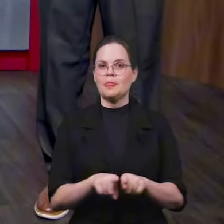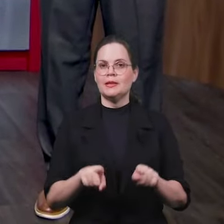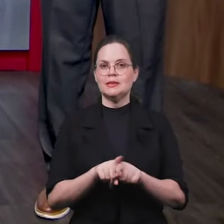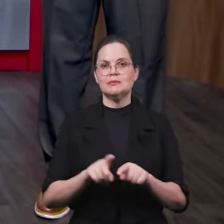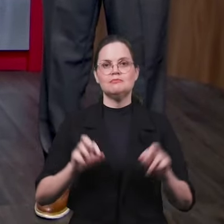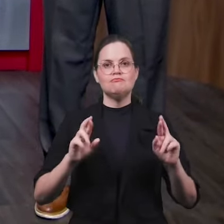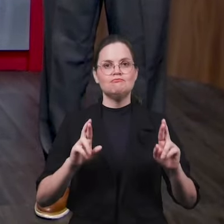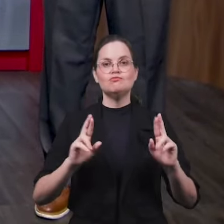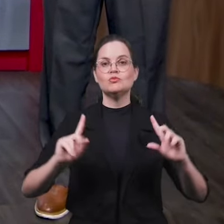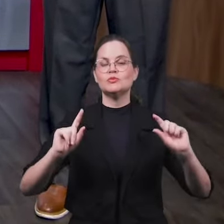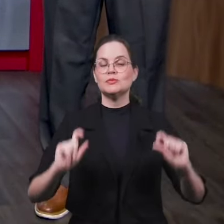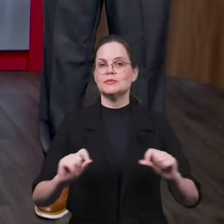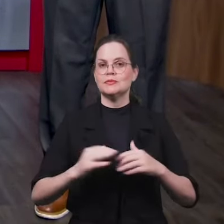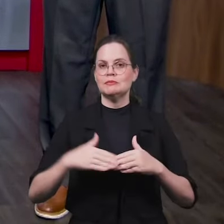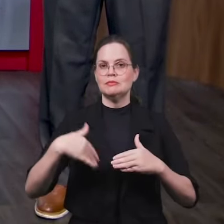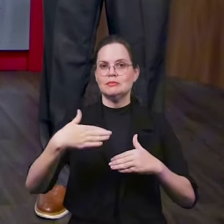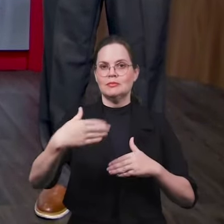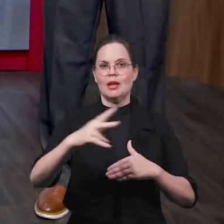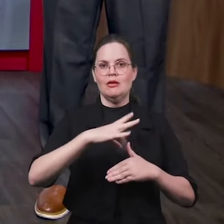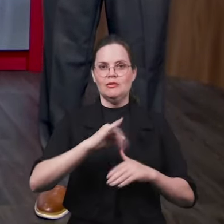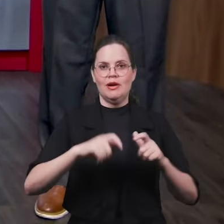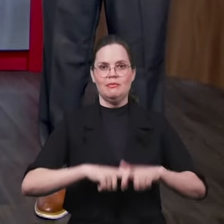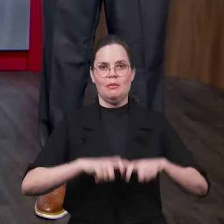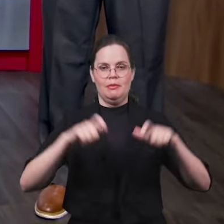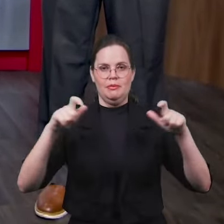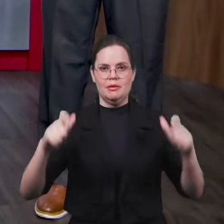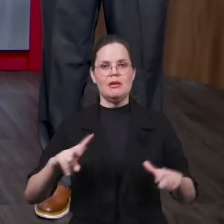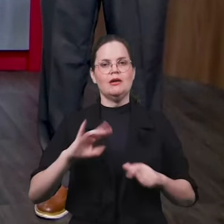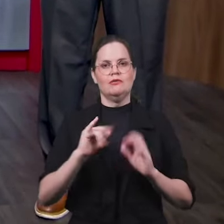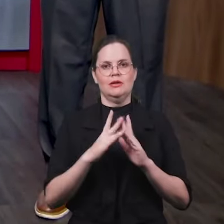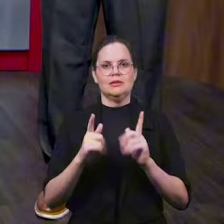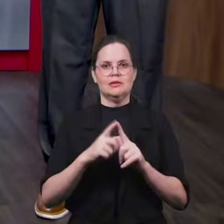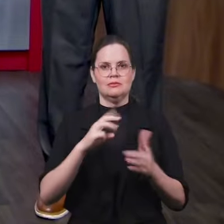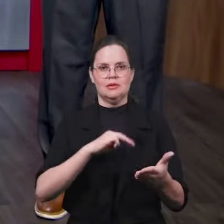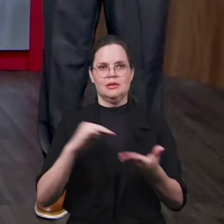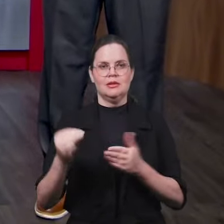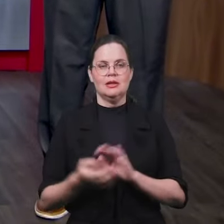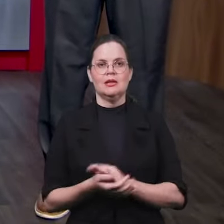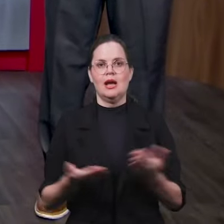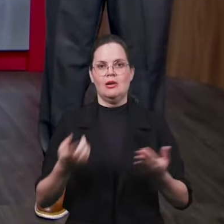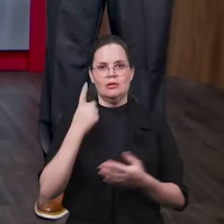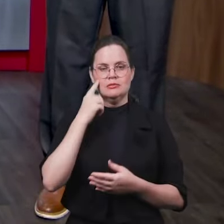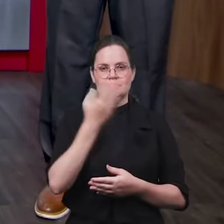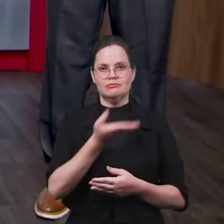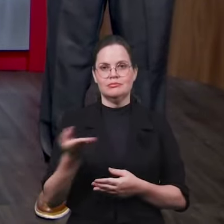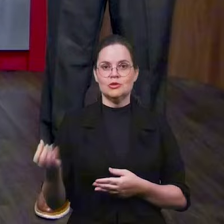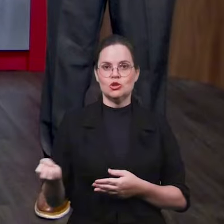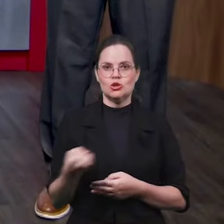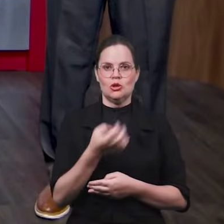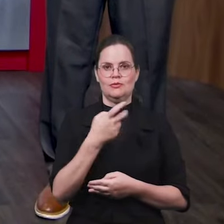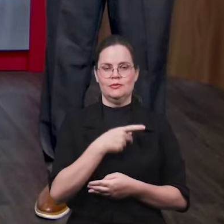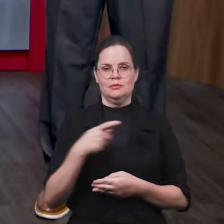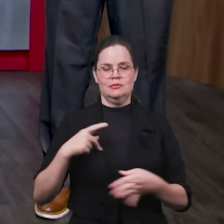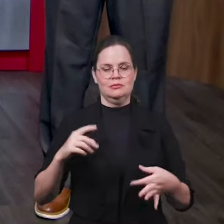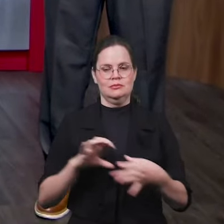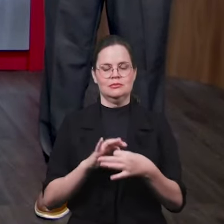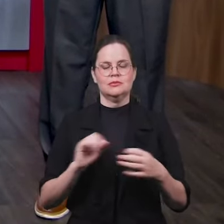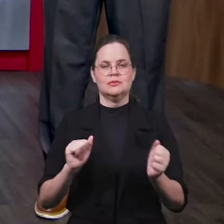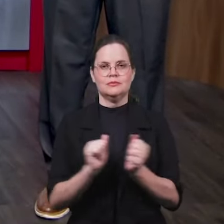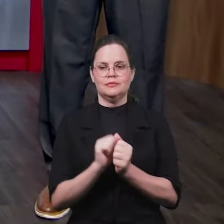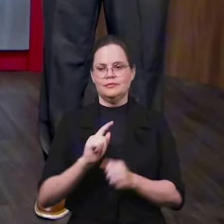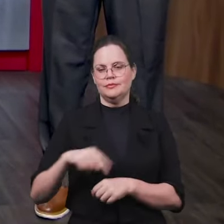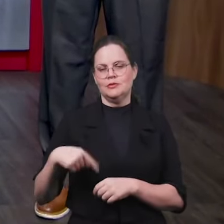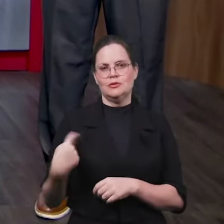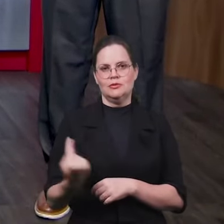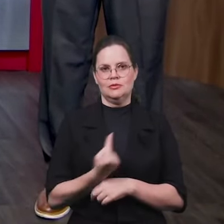uma expectativa grande de que a obra vai avançar muito ali em Cuba. Agora, através desses novos companheiros que o